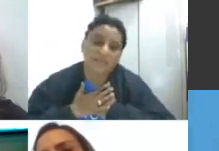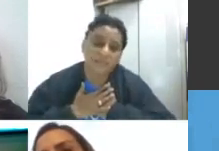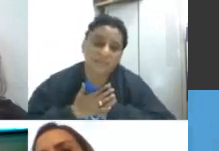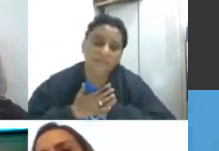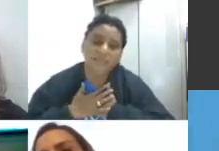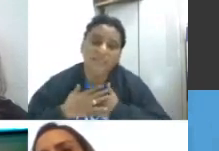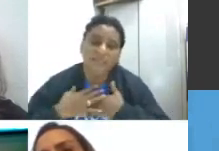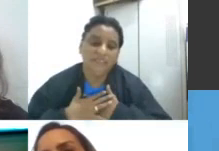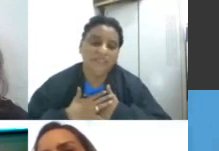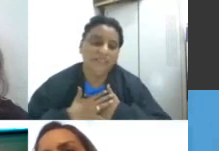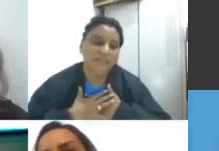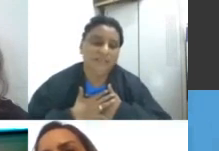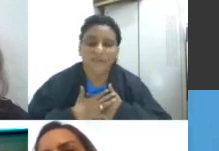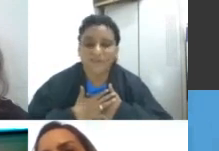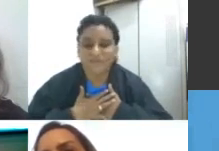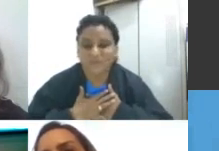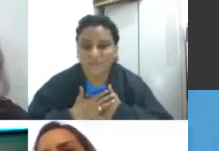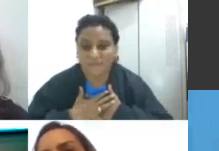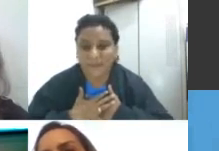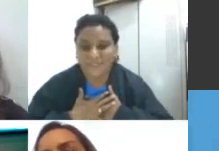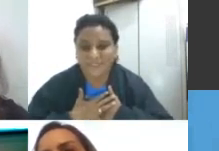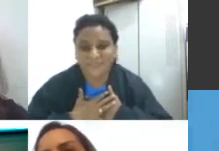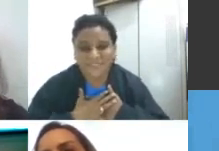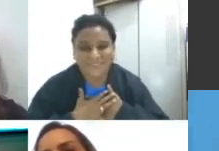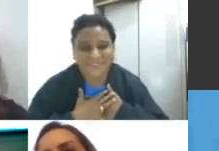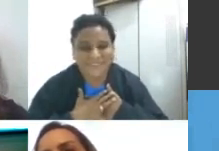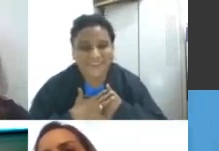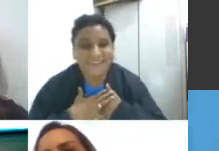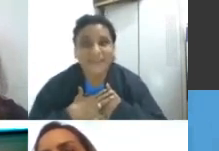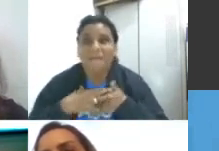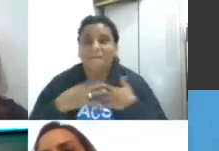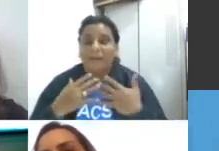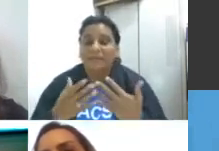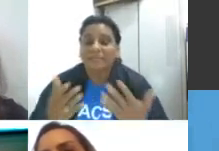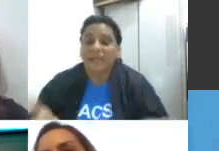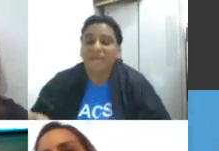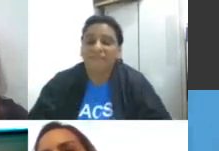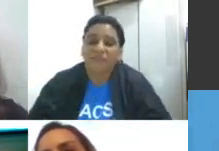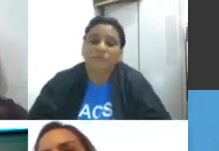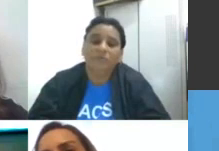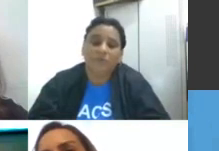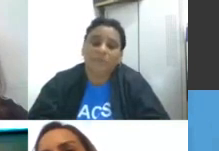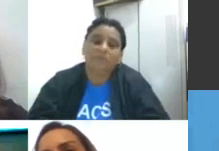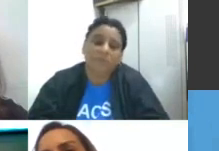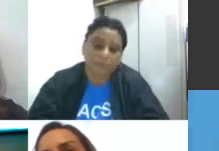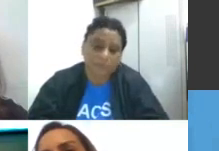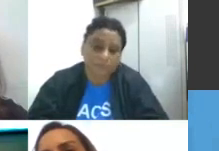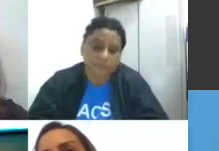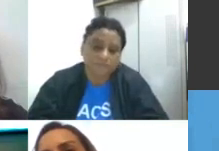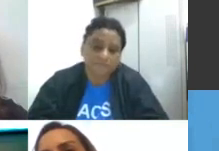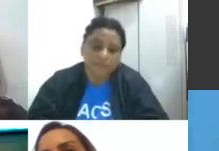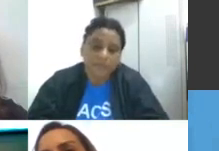resguardando e eu não gosto muito da máscara vou ser sincera mas ela veio num momento bem